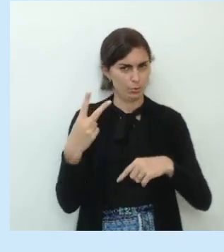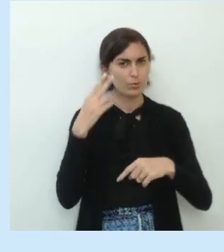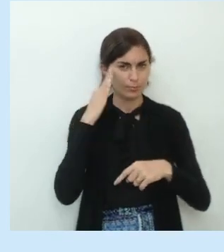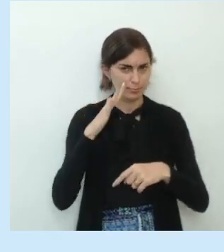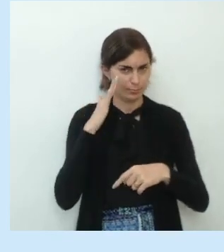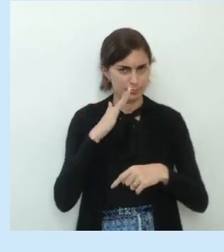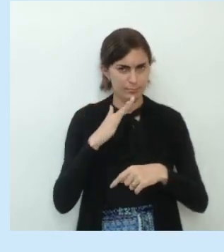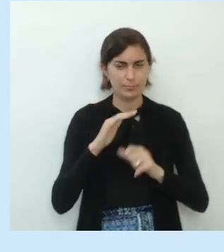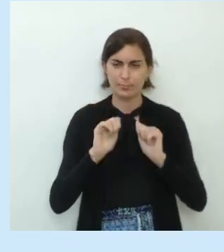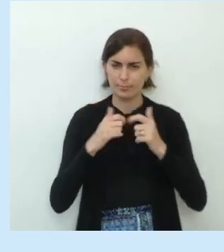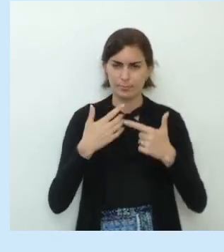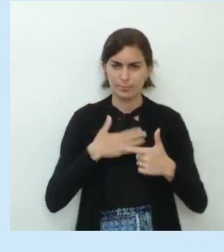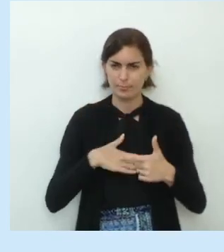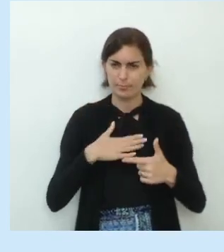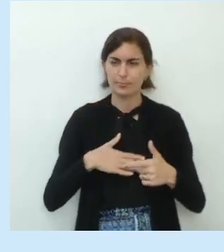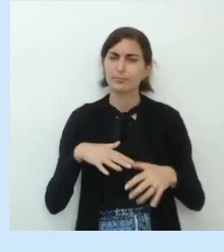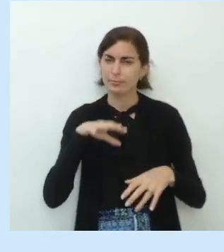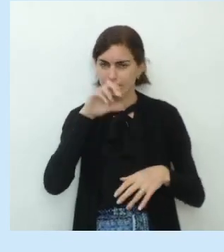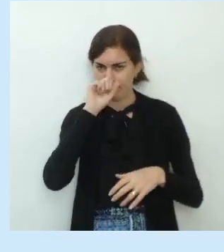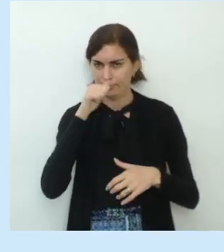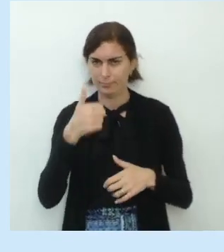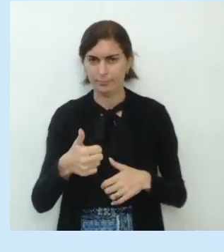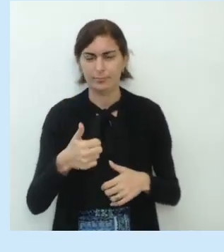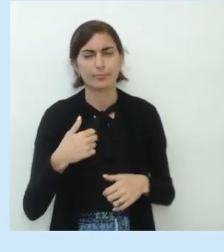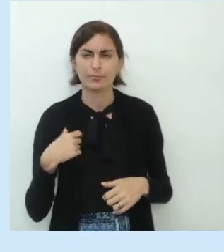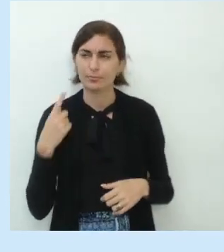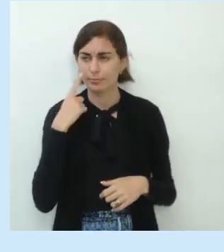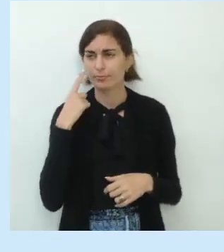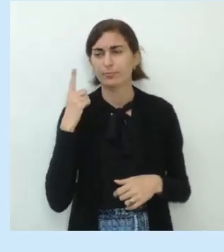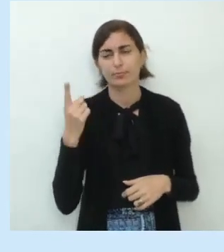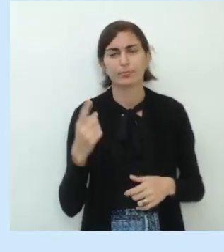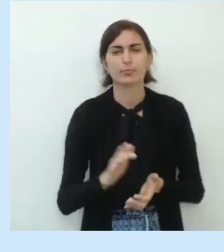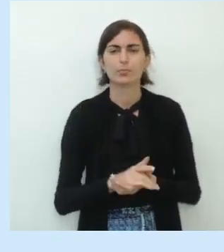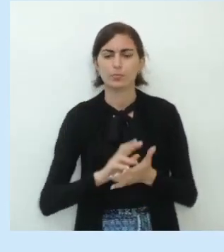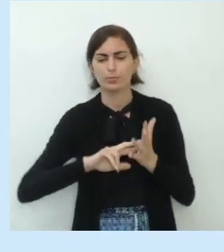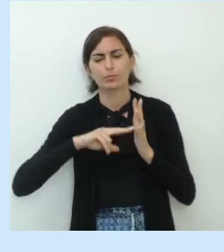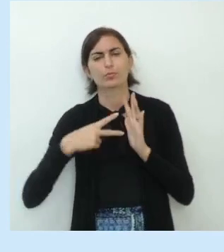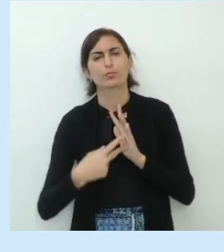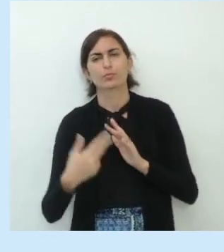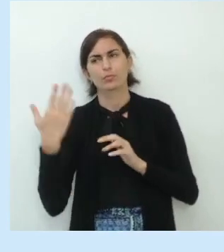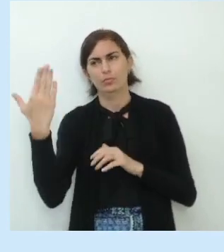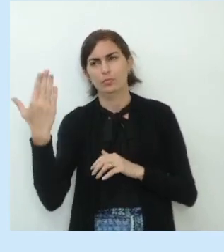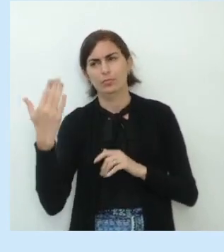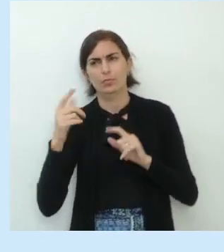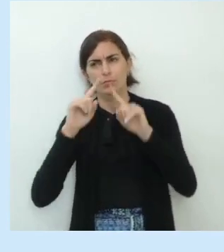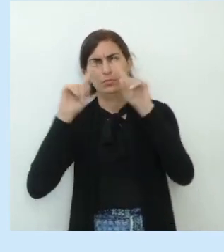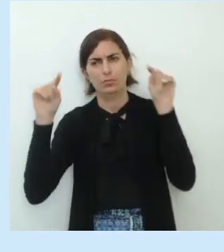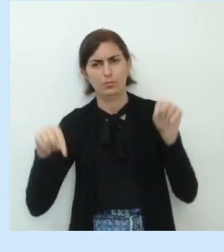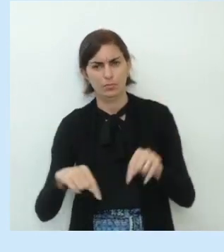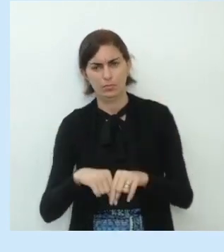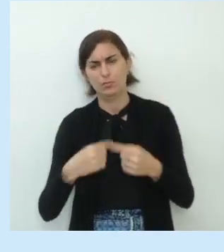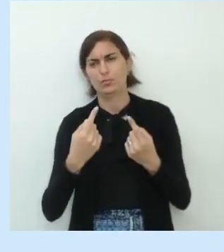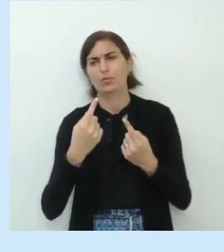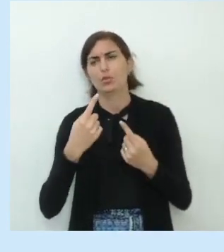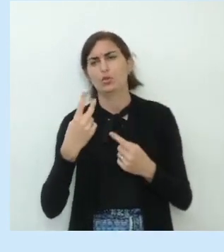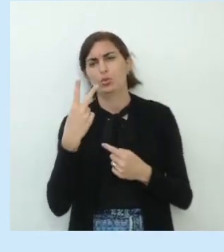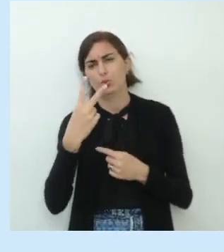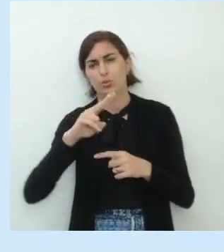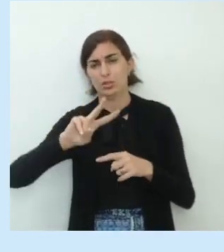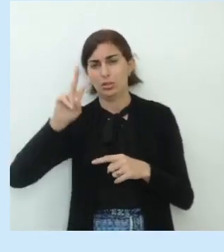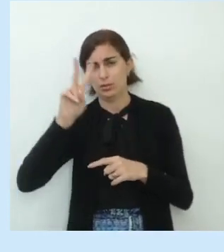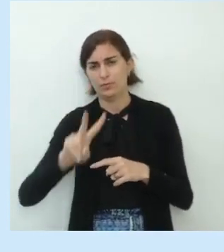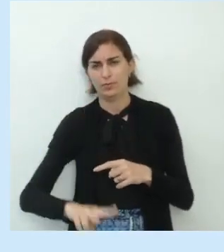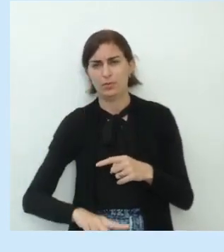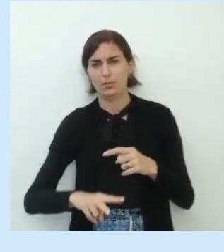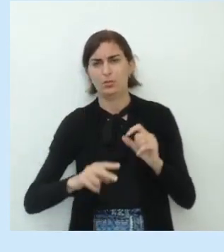claro? Tranquilo? Respirou? Então vem comigo. O significado desses lados do trapézio obtido medem 2 vezes a